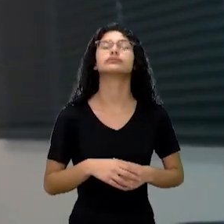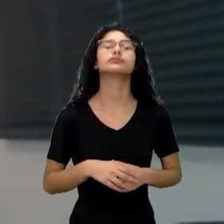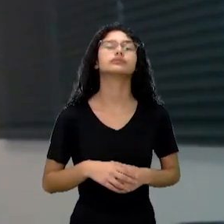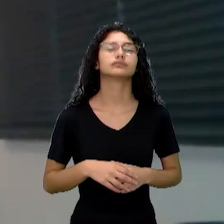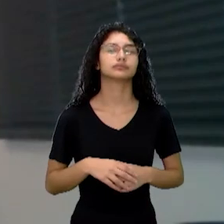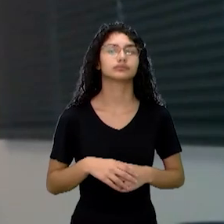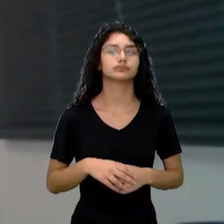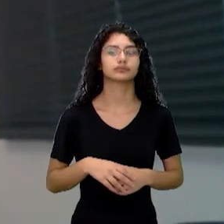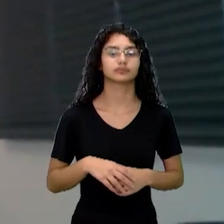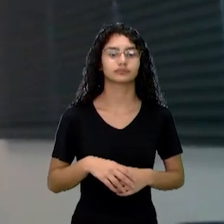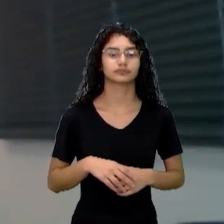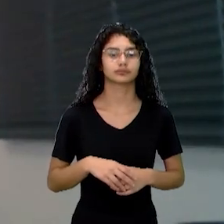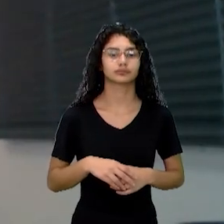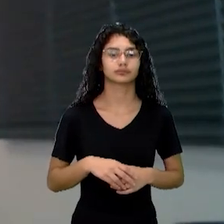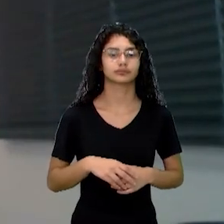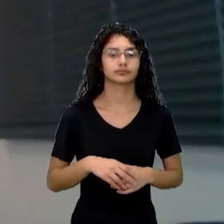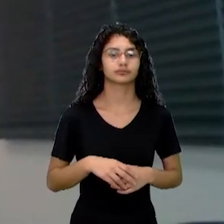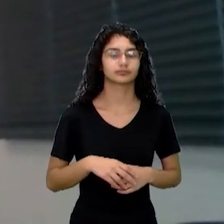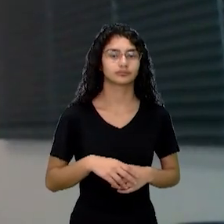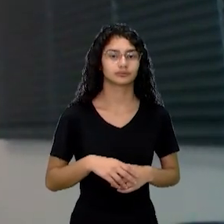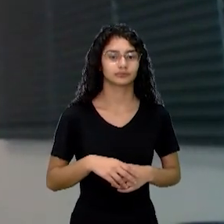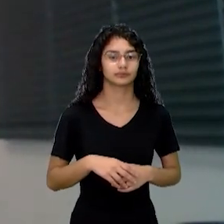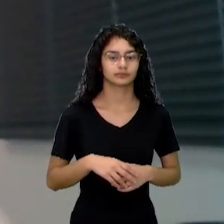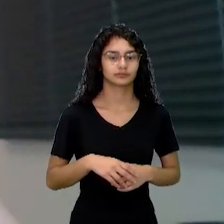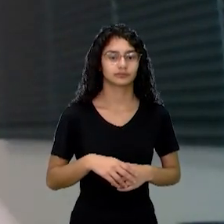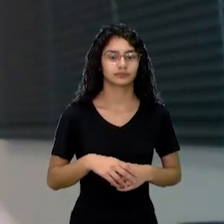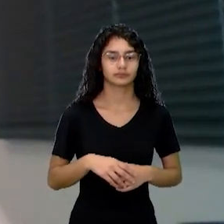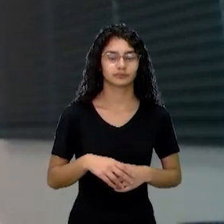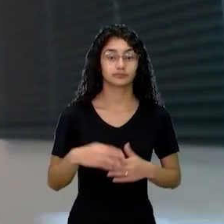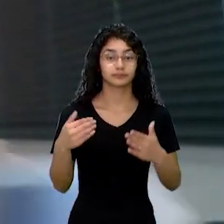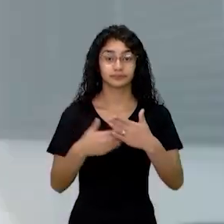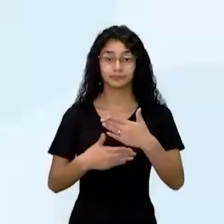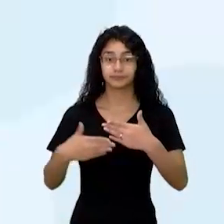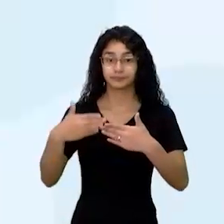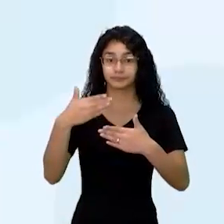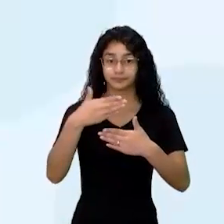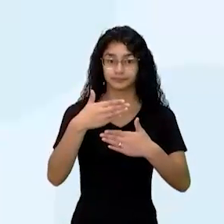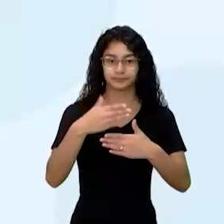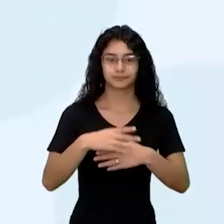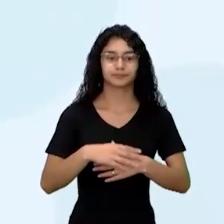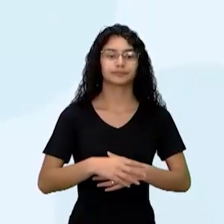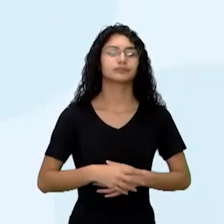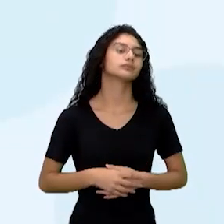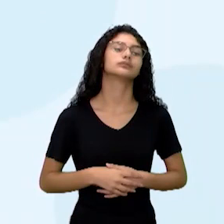jovens. Karen, você pode pedir para abrir para mim, por favor?